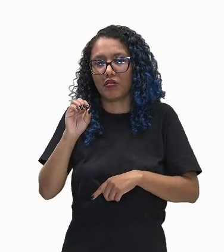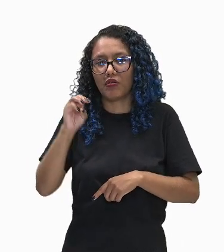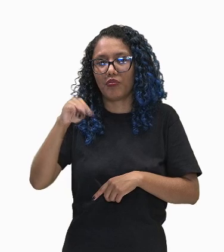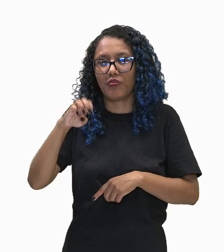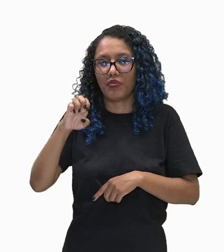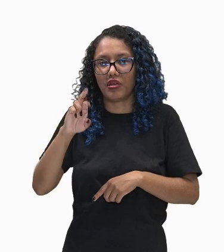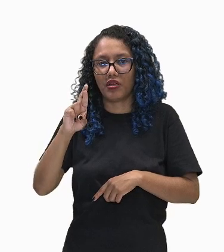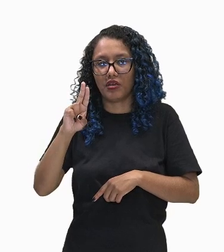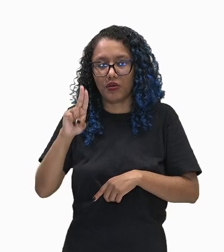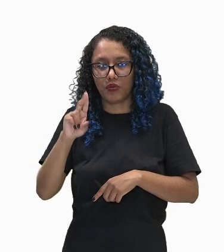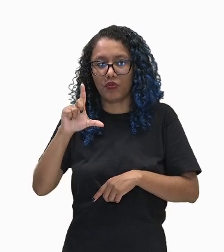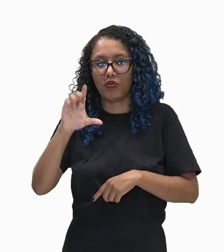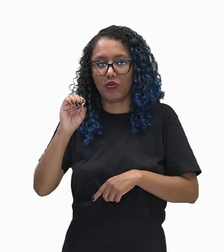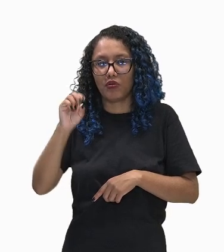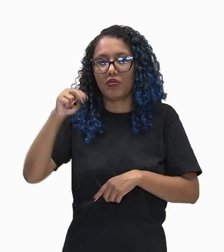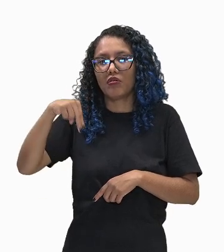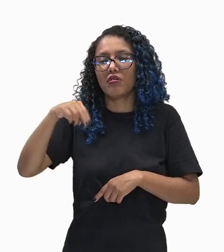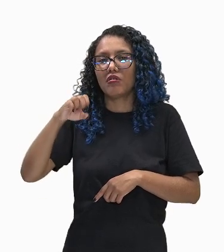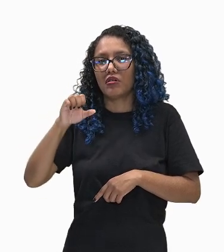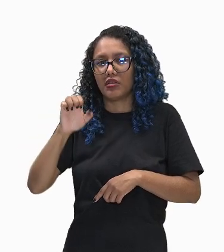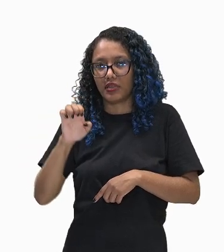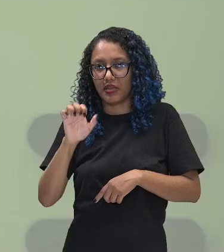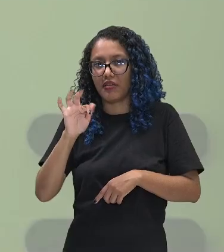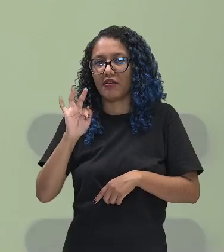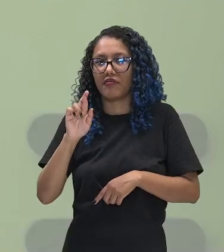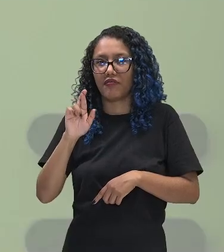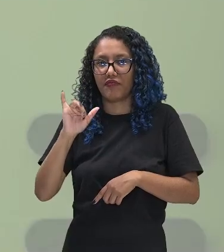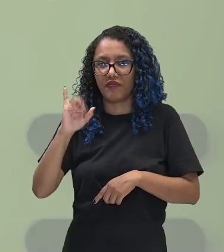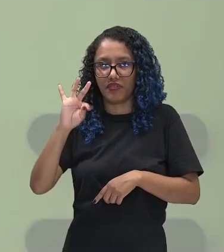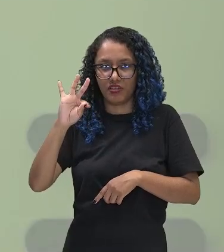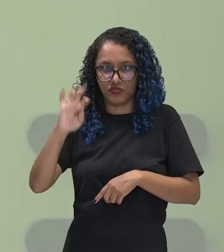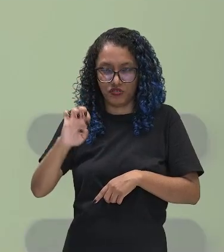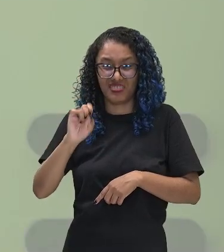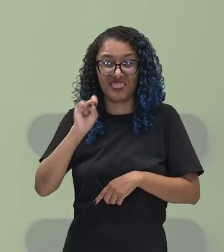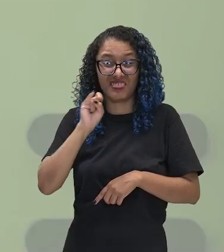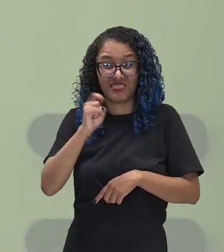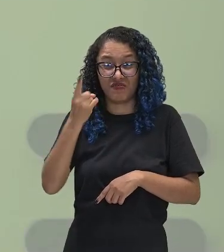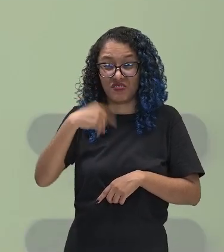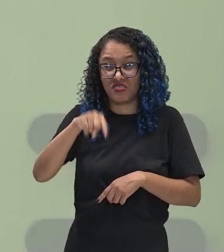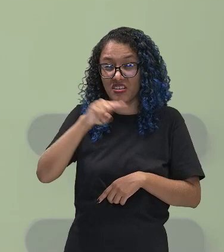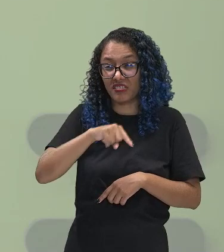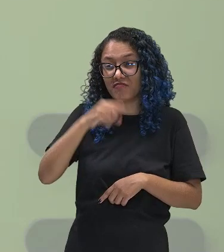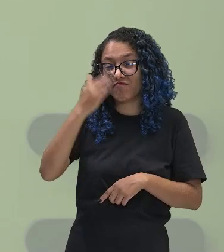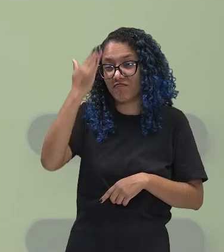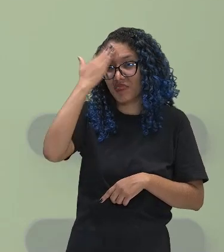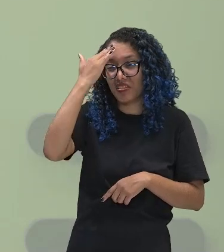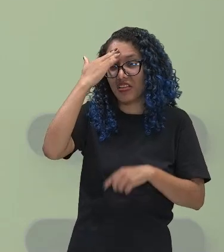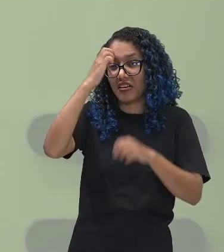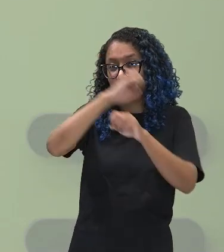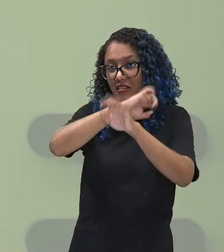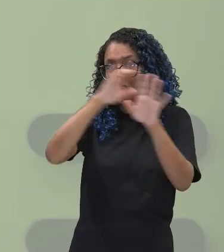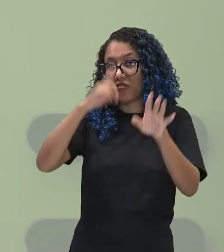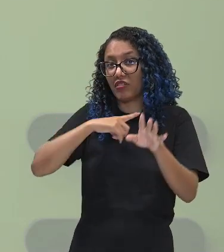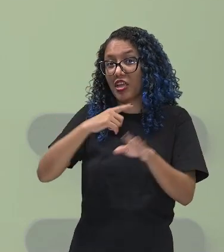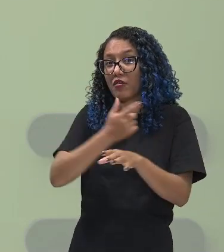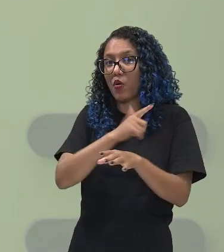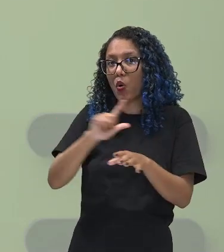glomerulonefrite. Então, se vocês entenderem direitinho aí, nós temos outros quadros que vão